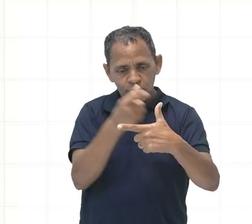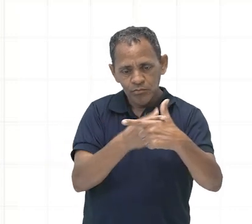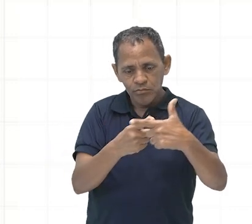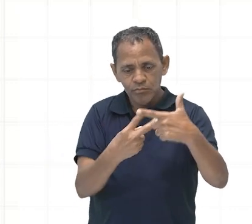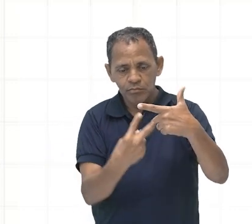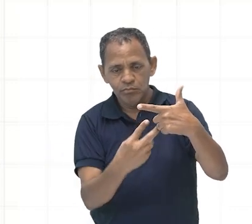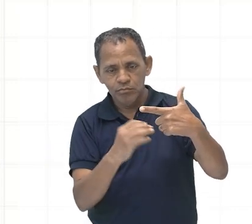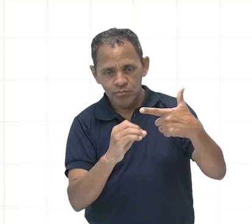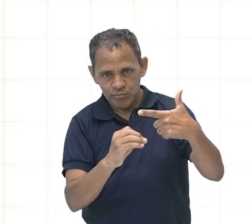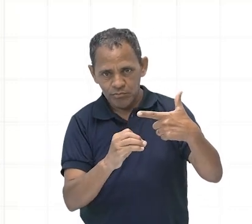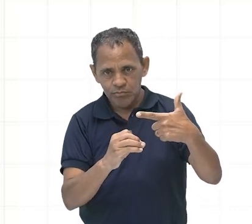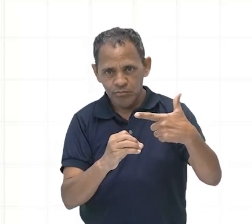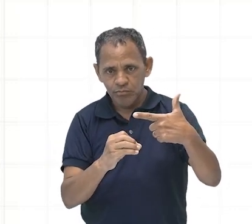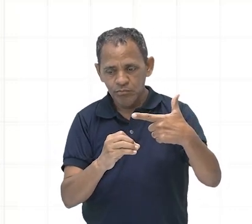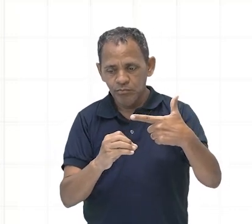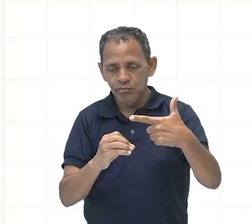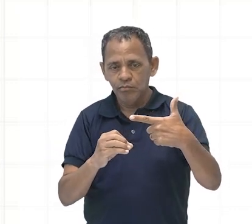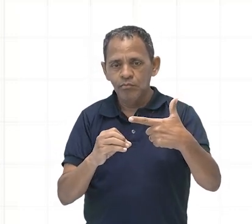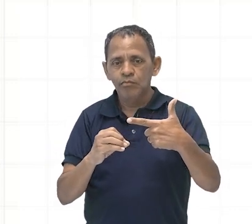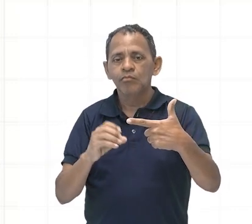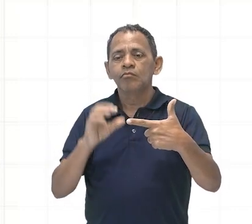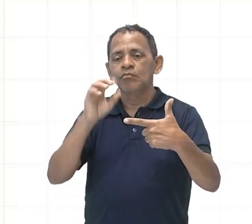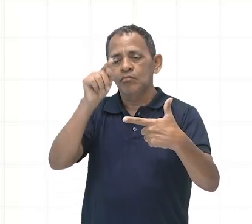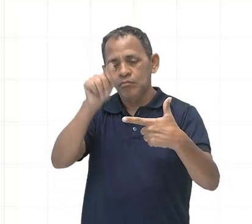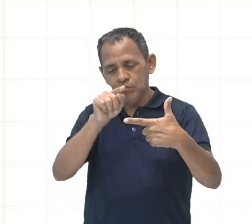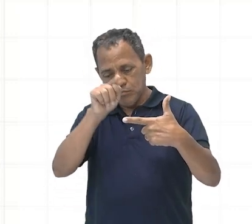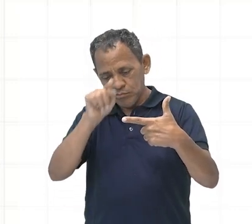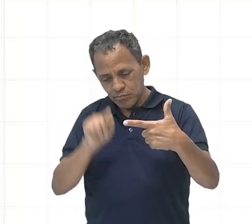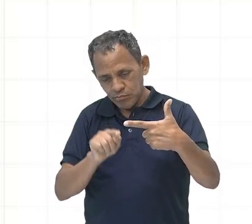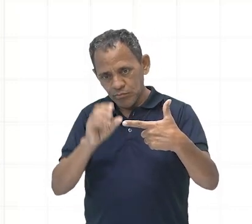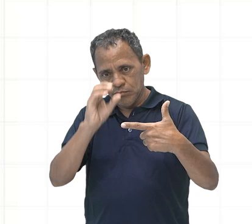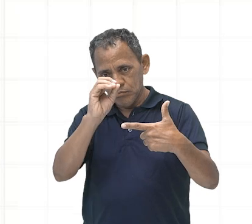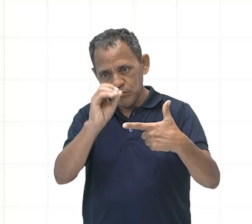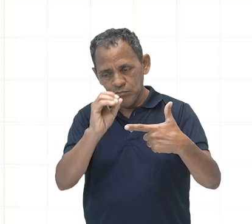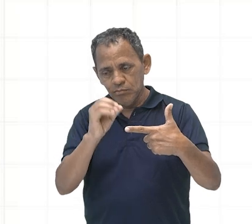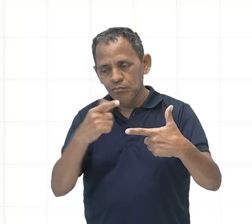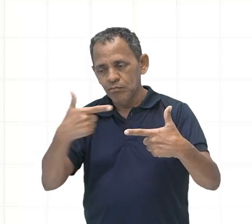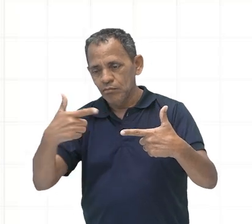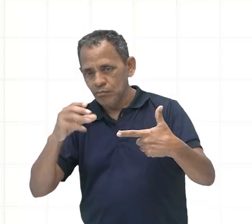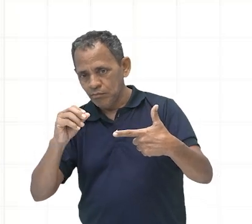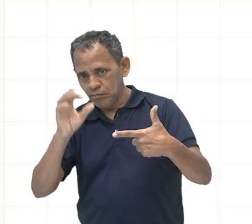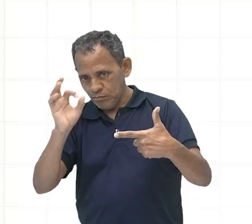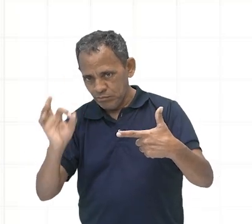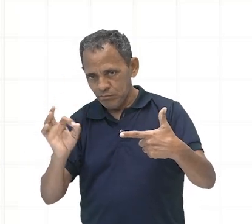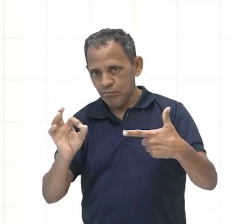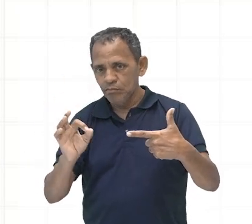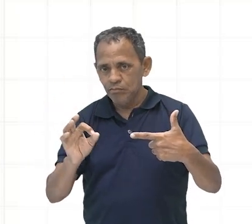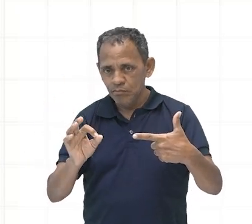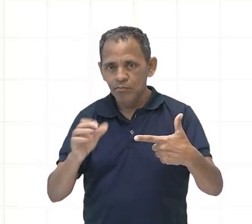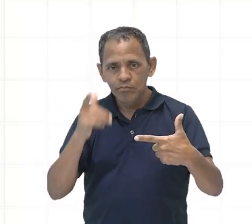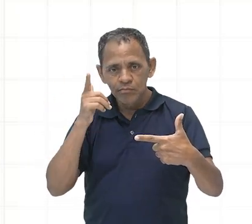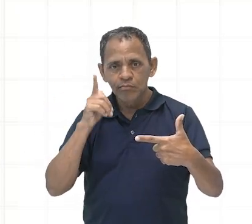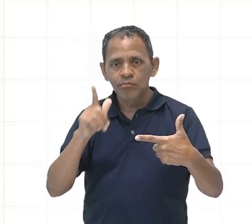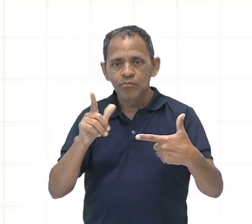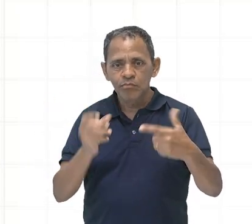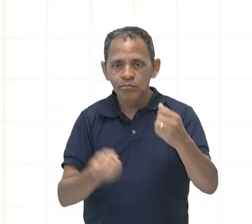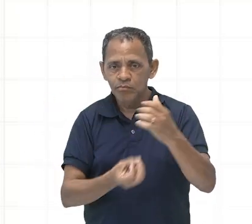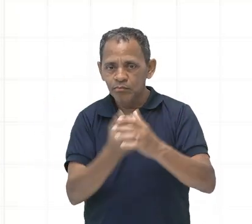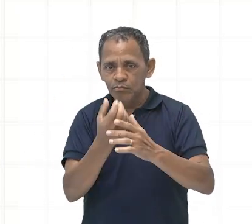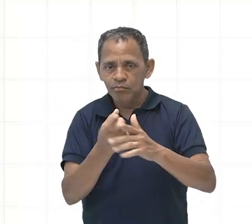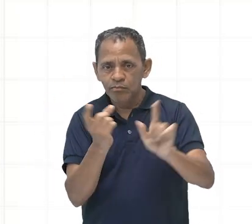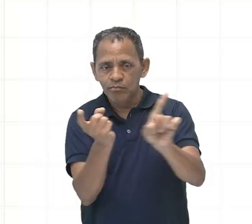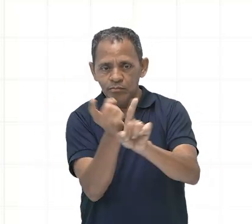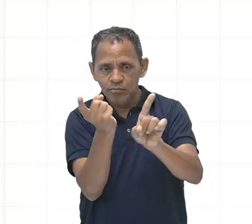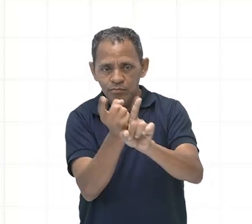por 20, simplificando os zeros, nós vamos ter 20%. E assim nós conseguimos estabelecer